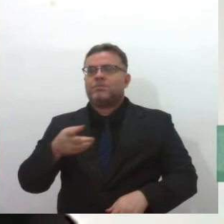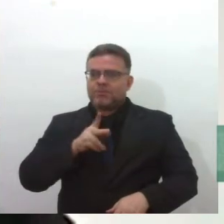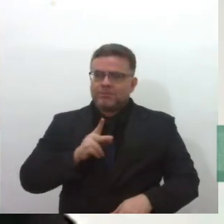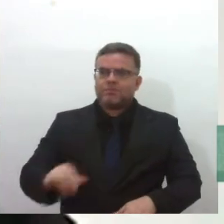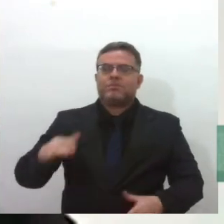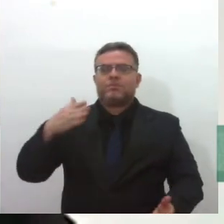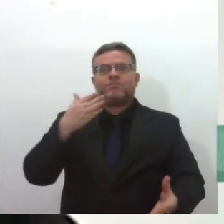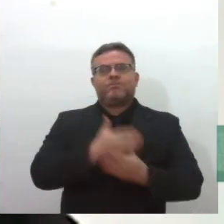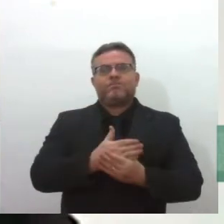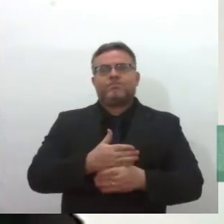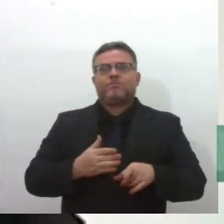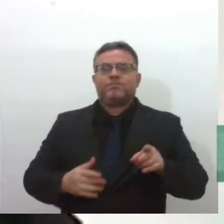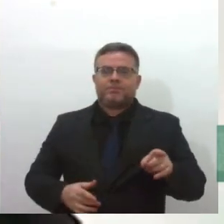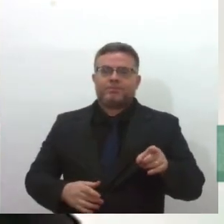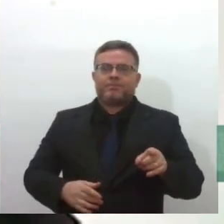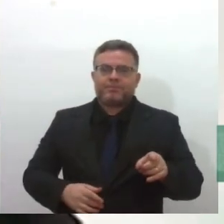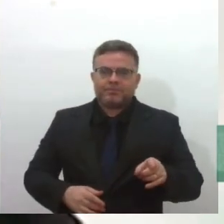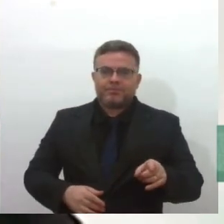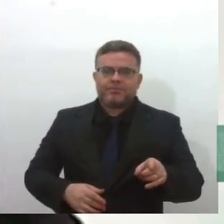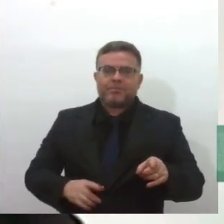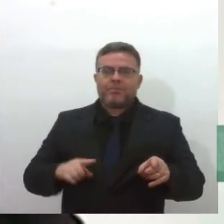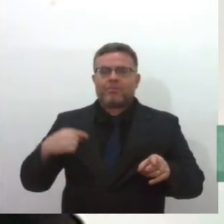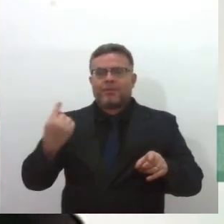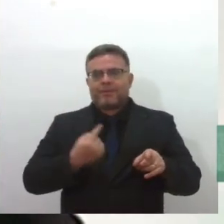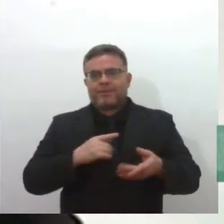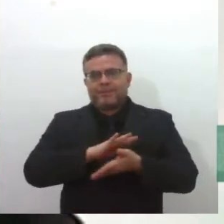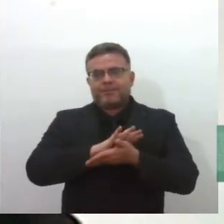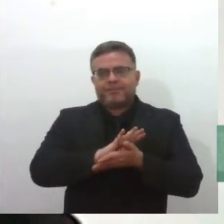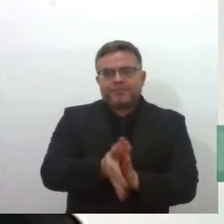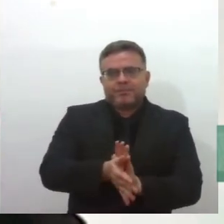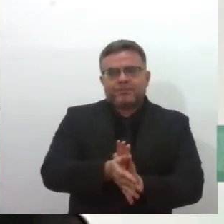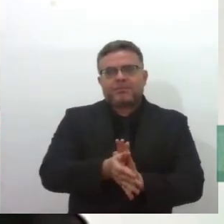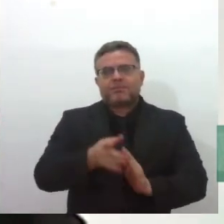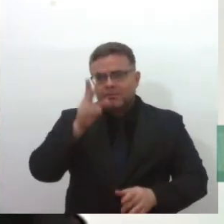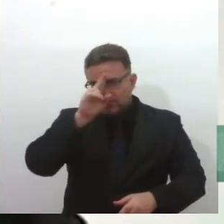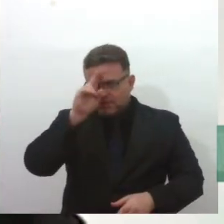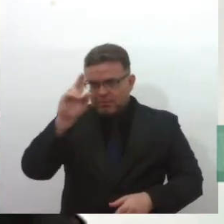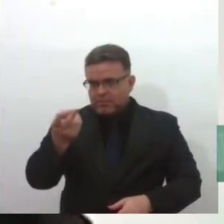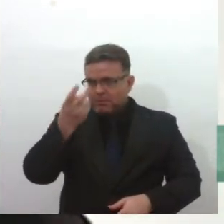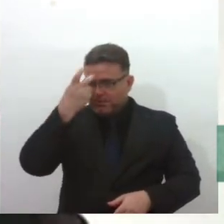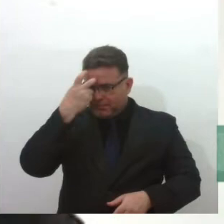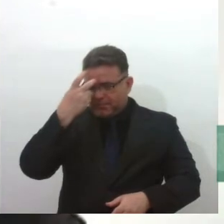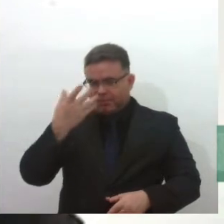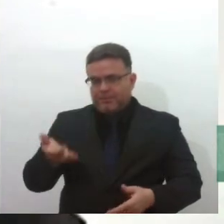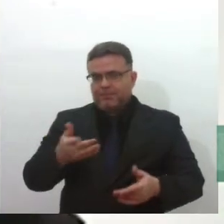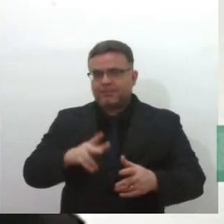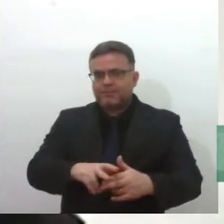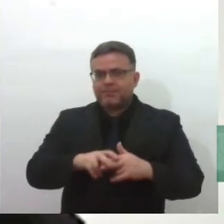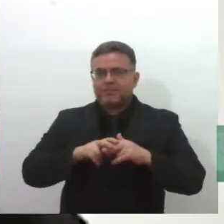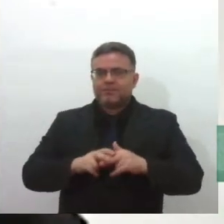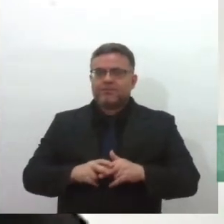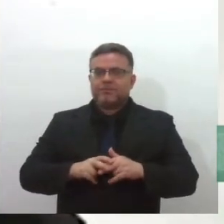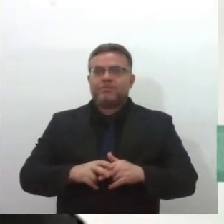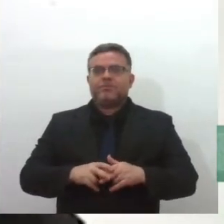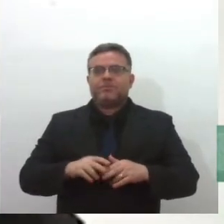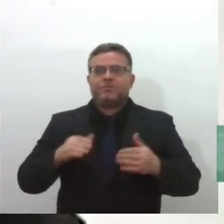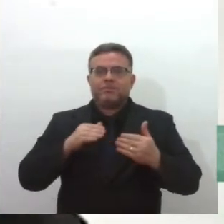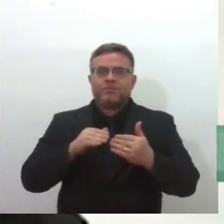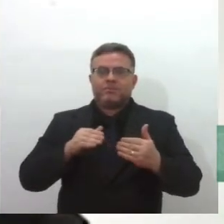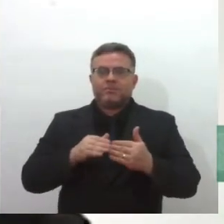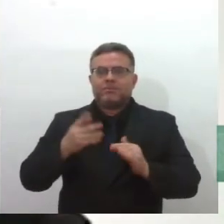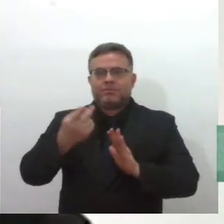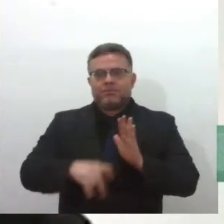cultural, da repressão desse tipo de condutas ilícitas. E é nesse ponto que eu concordo com o projeto de